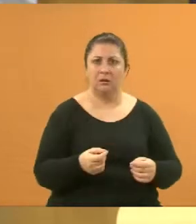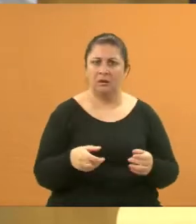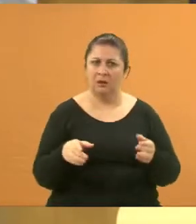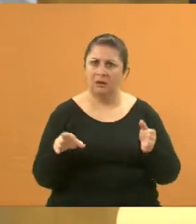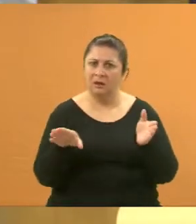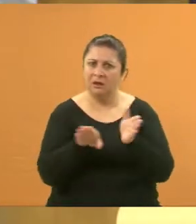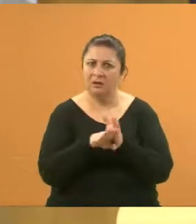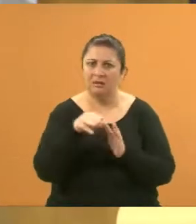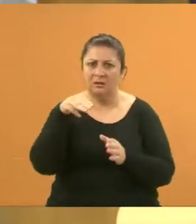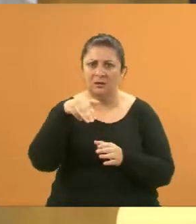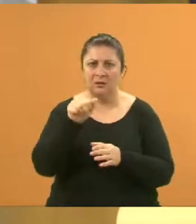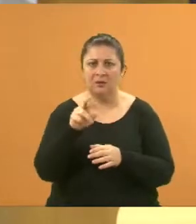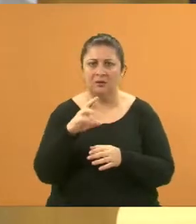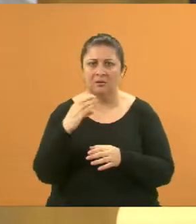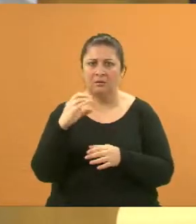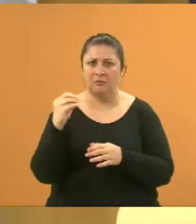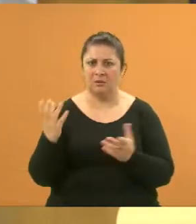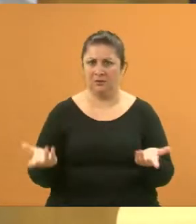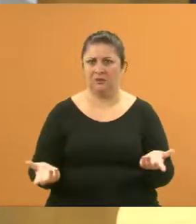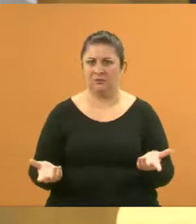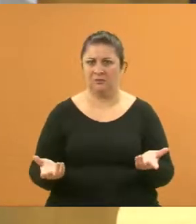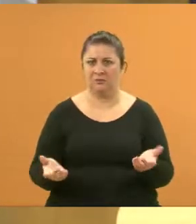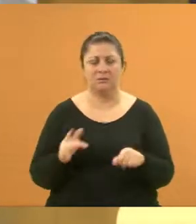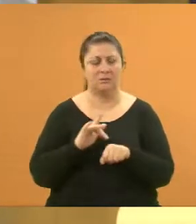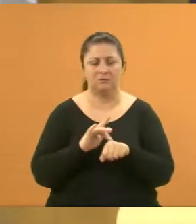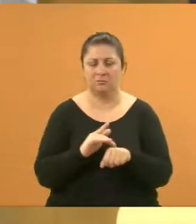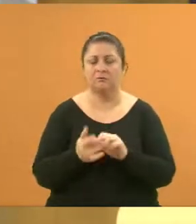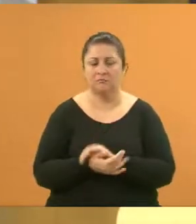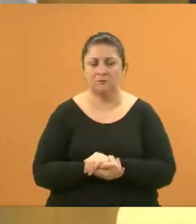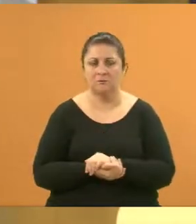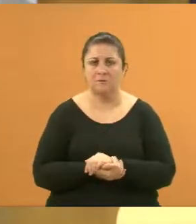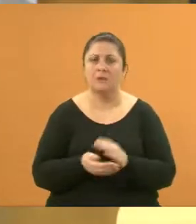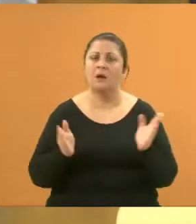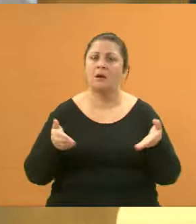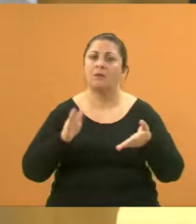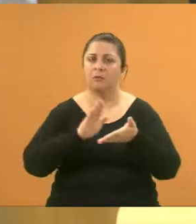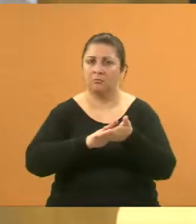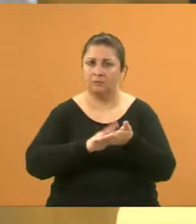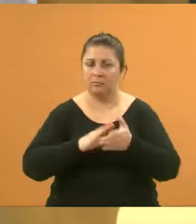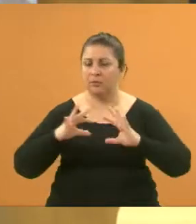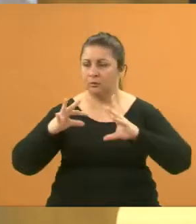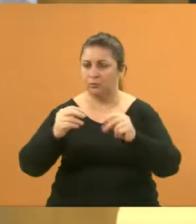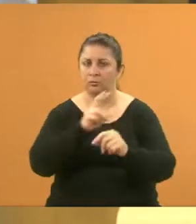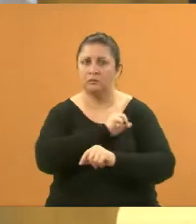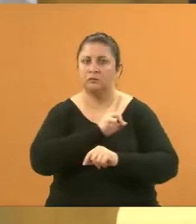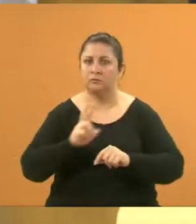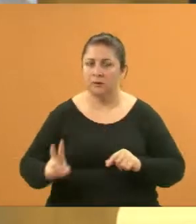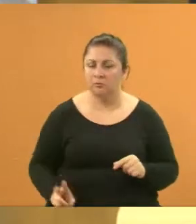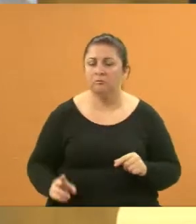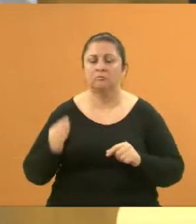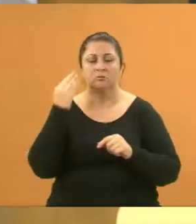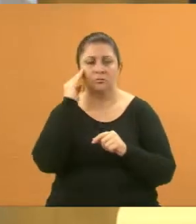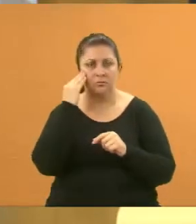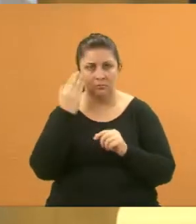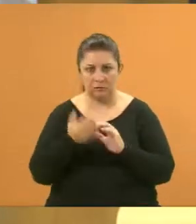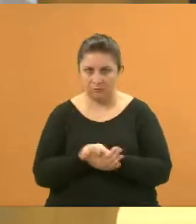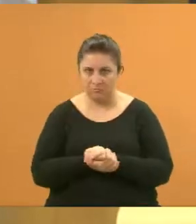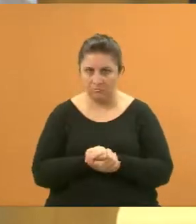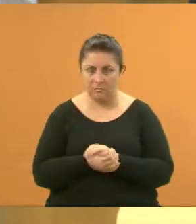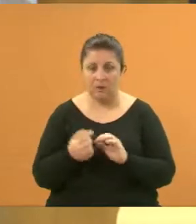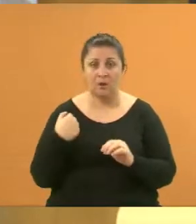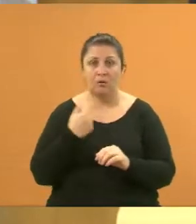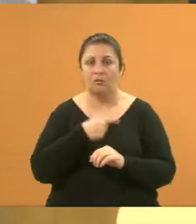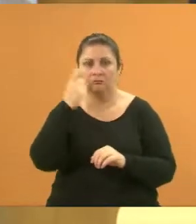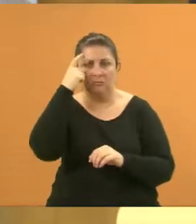de 2019 para capinar. Verdadeiro absurdo. Então eu quero parabenizar todos os vereadores pelo entendimento. A nossa ideia